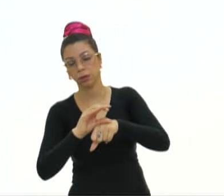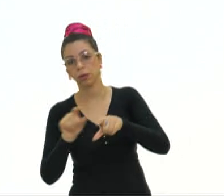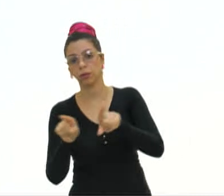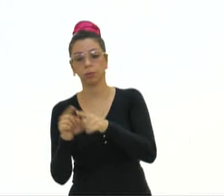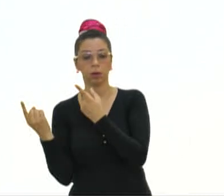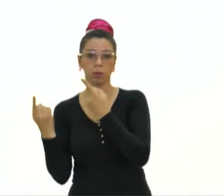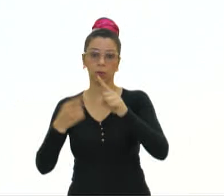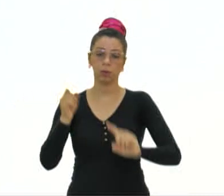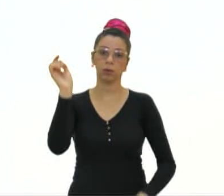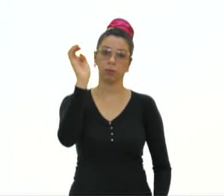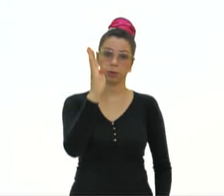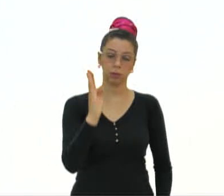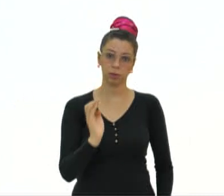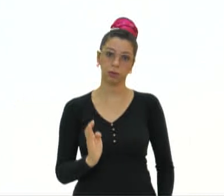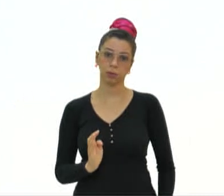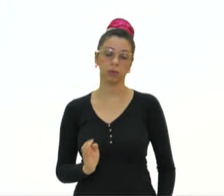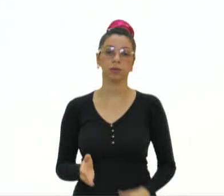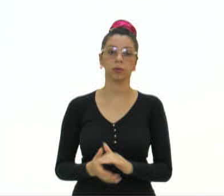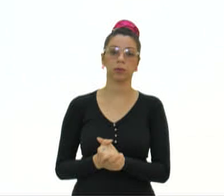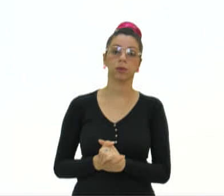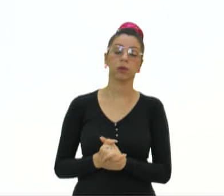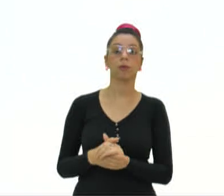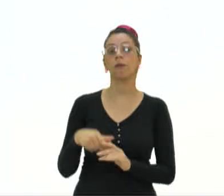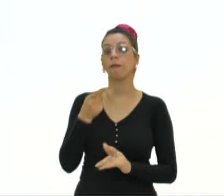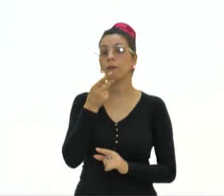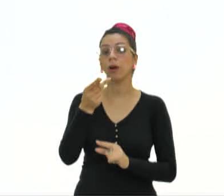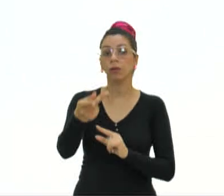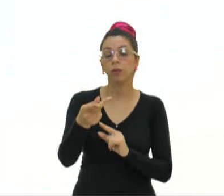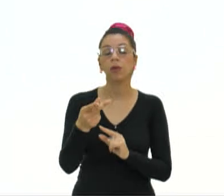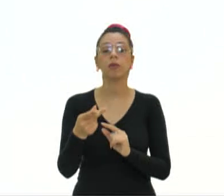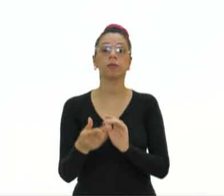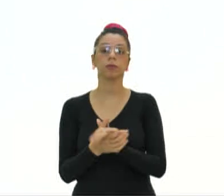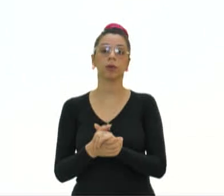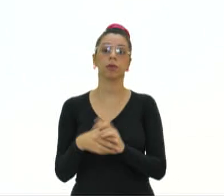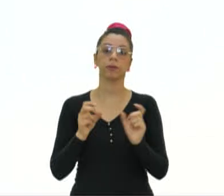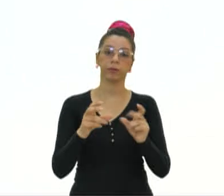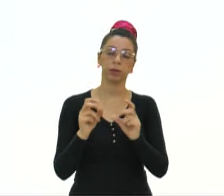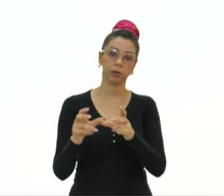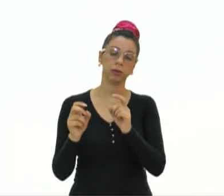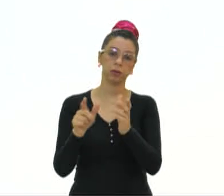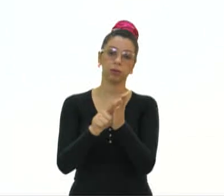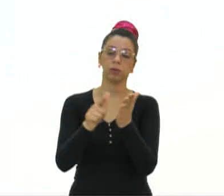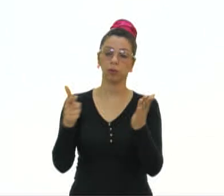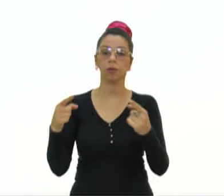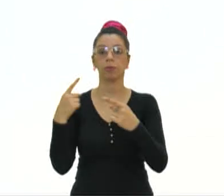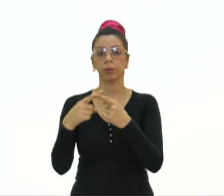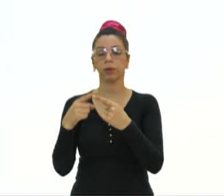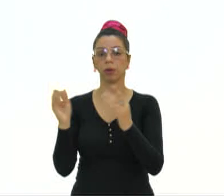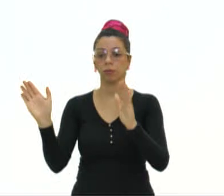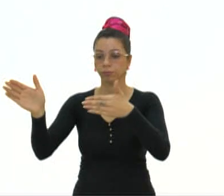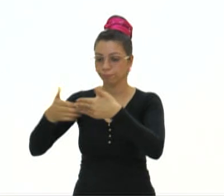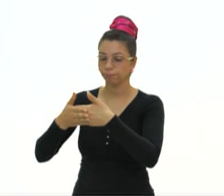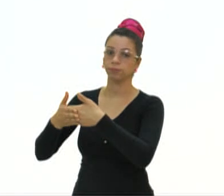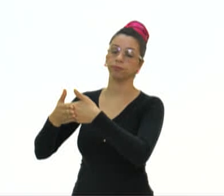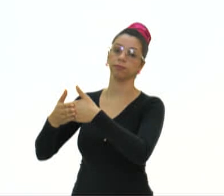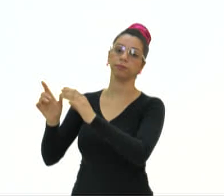foi essa a justificativa e foi isso que foi vendido para a mídia, né, como motivo para o fechamento do